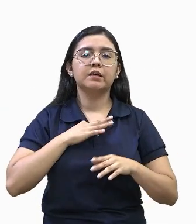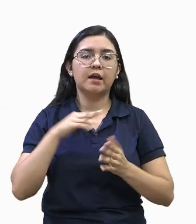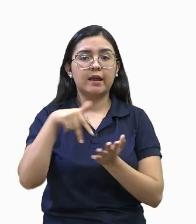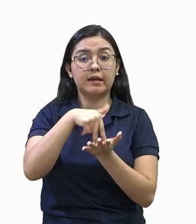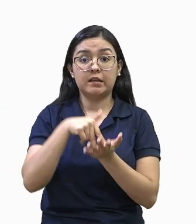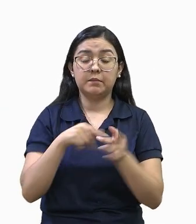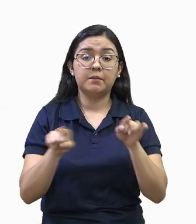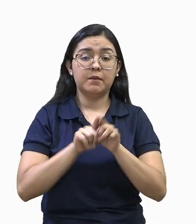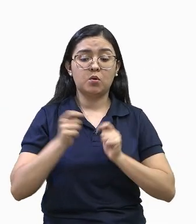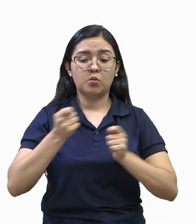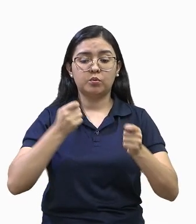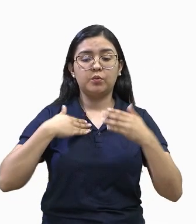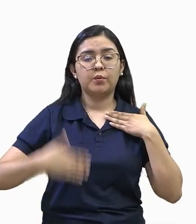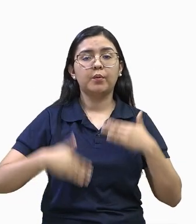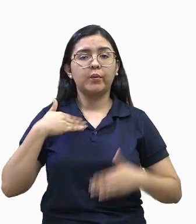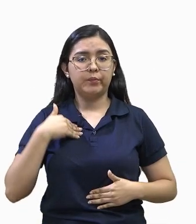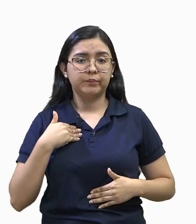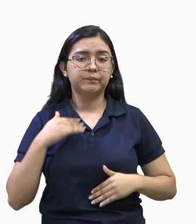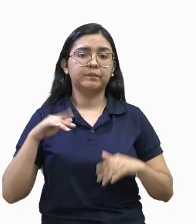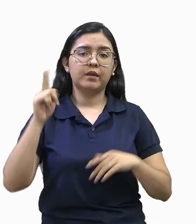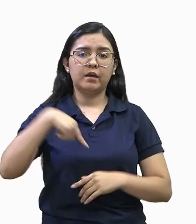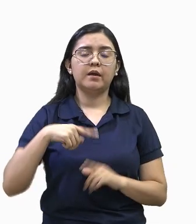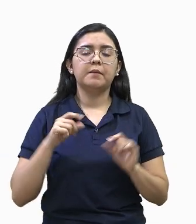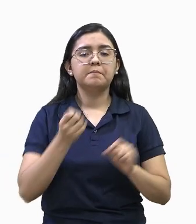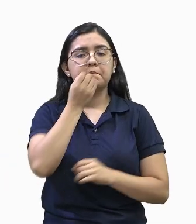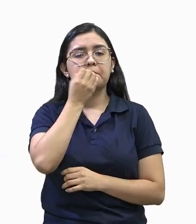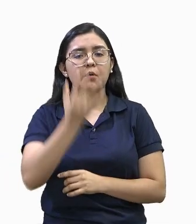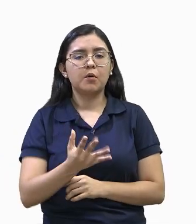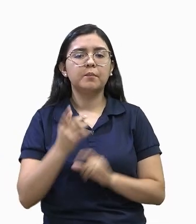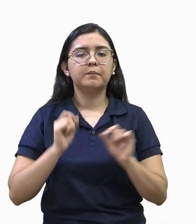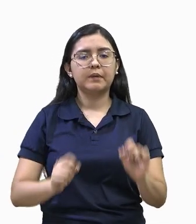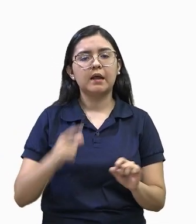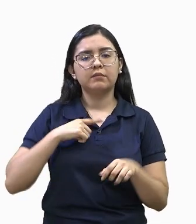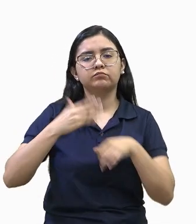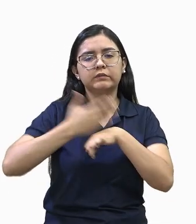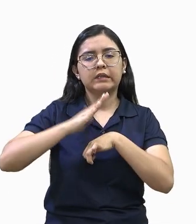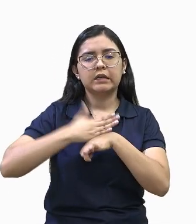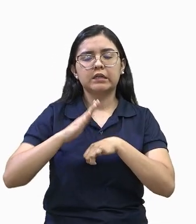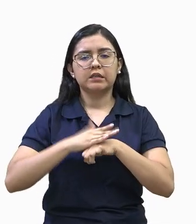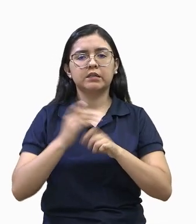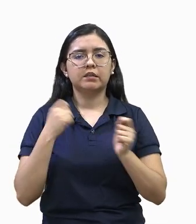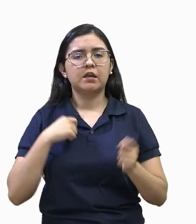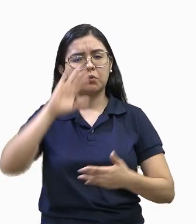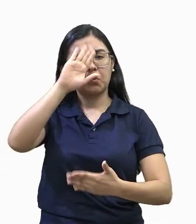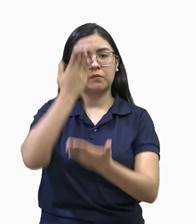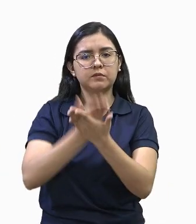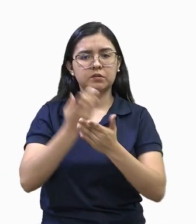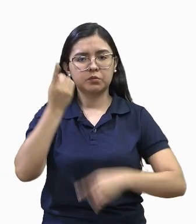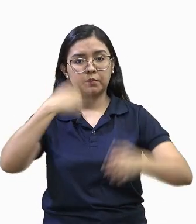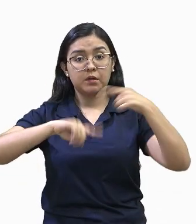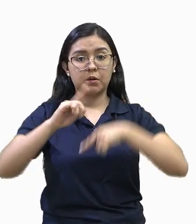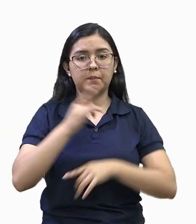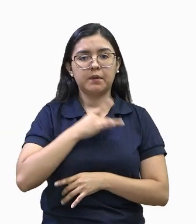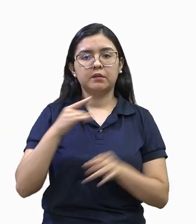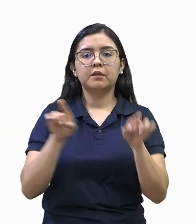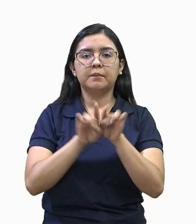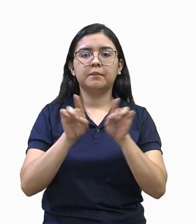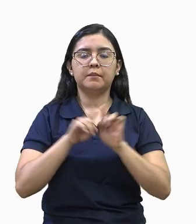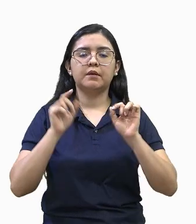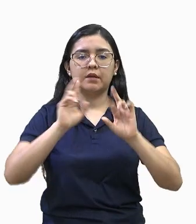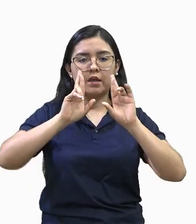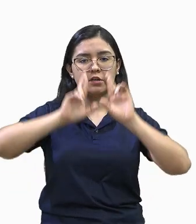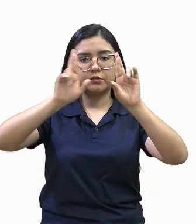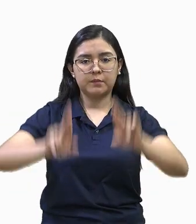controle corporal. É ideal para trabalhar confiança, superação do medo e respeito às normas